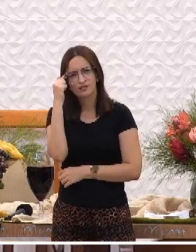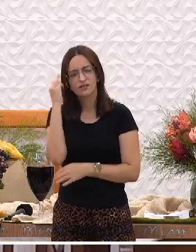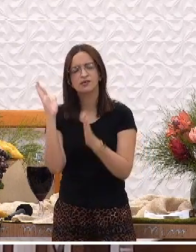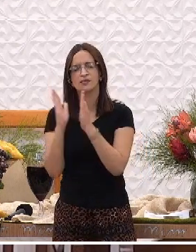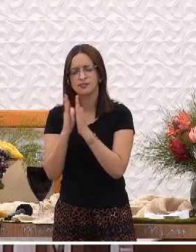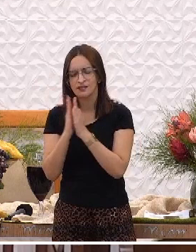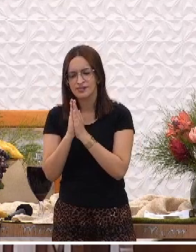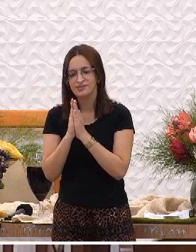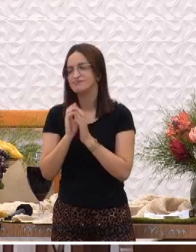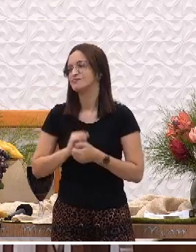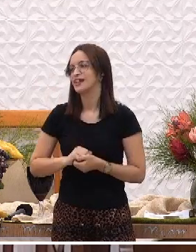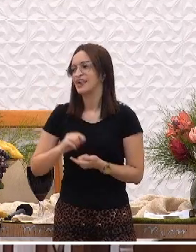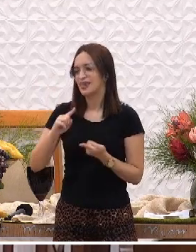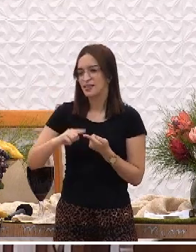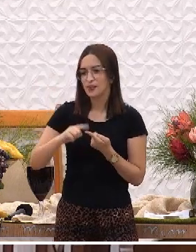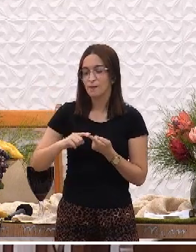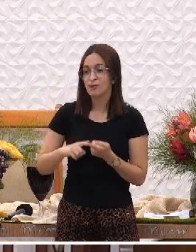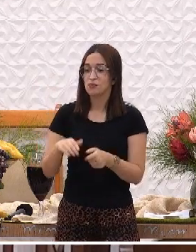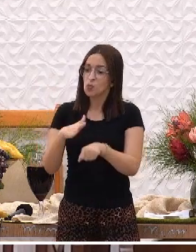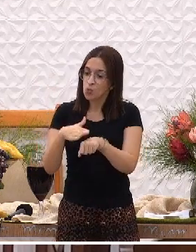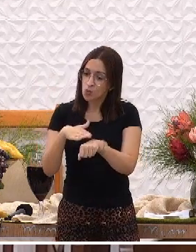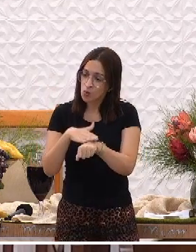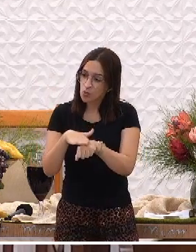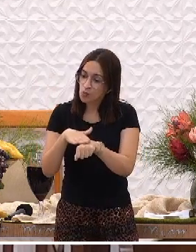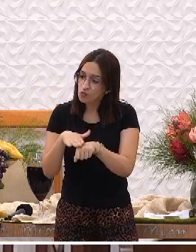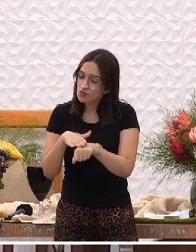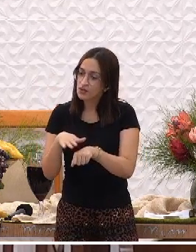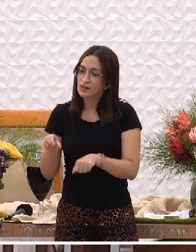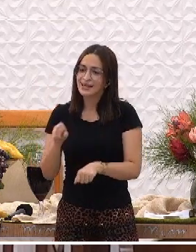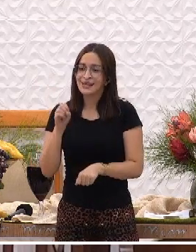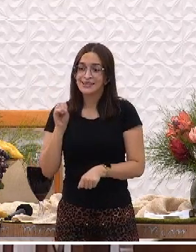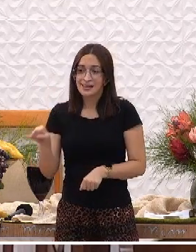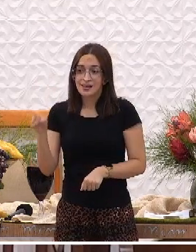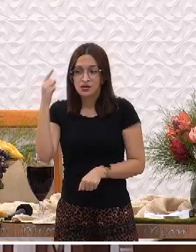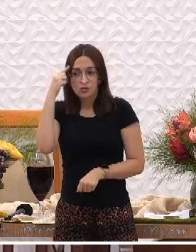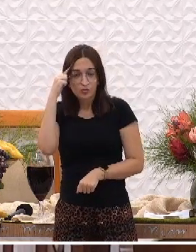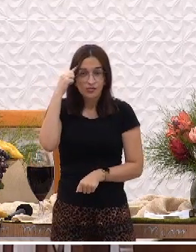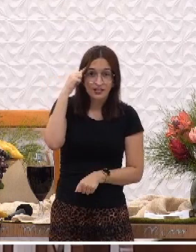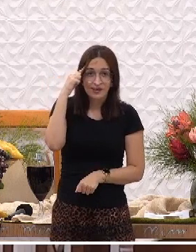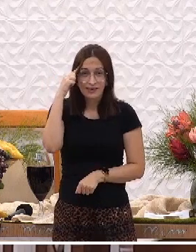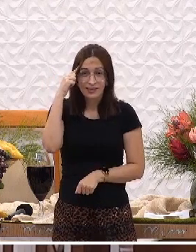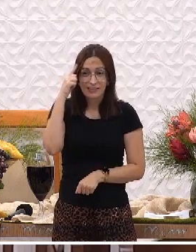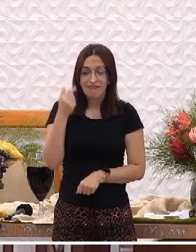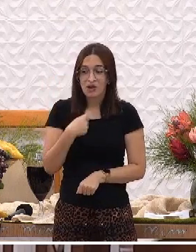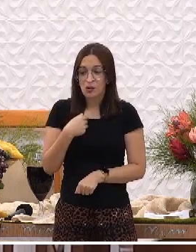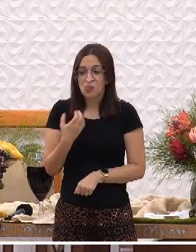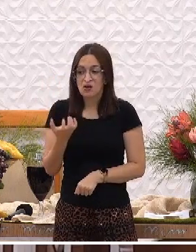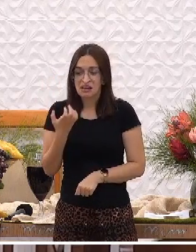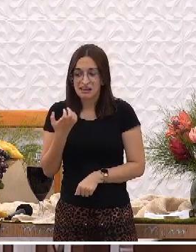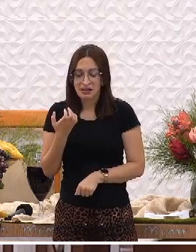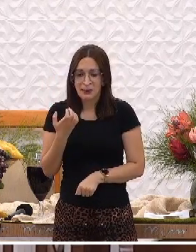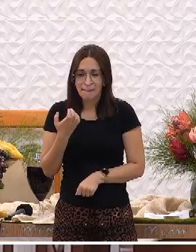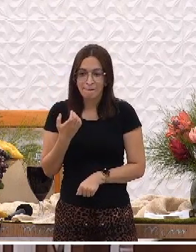sobre isso e talvez conversar com a gente sobre isso. Assim, se ficou alguma dúvida, Mari, queria saber, Mari, só curiosidade aí, me mostra quem é que está nessa